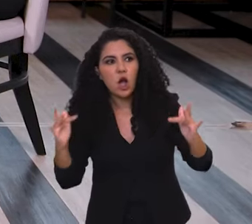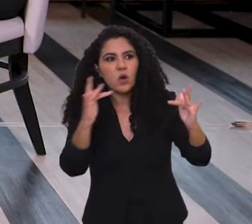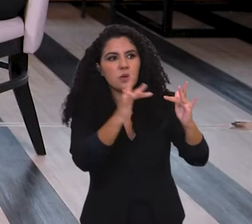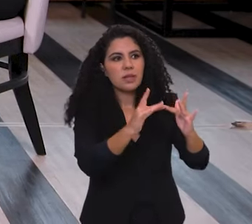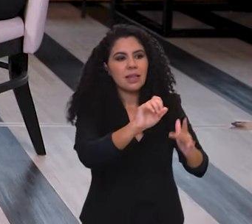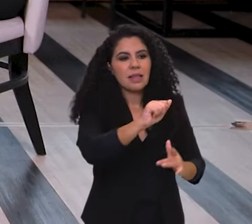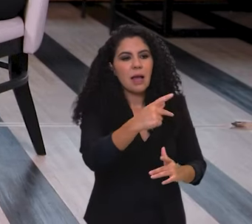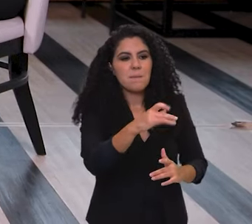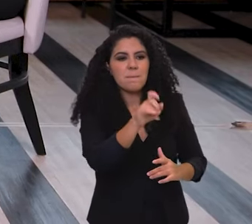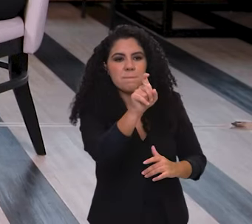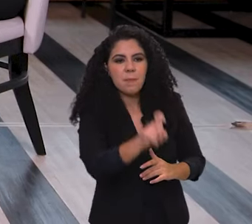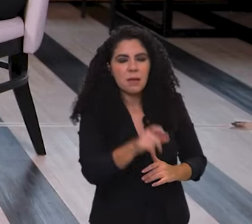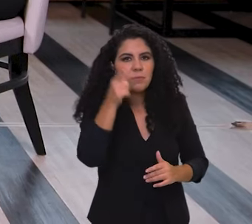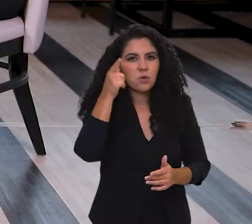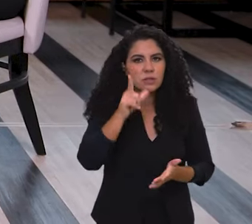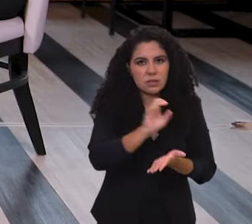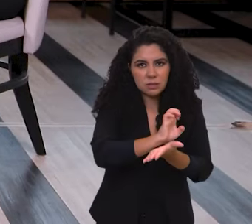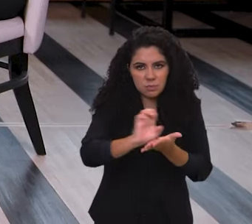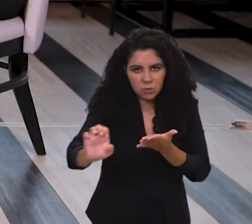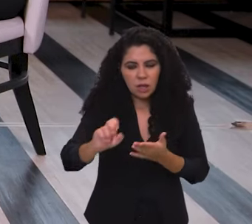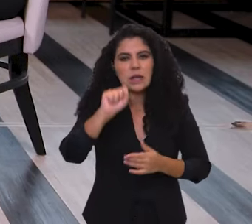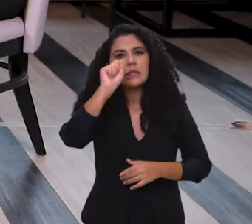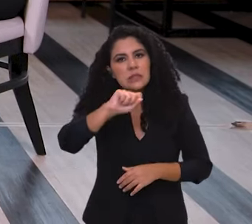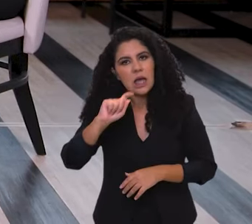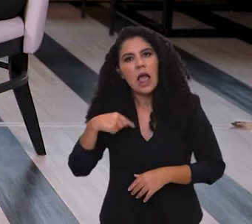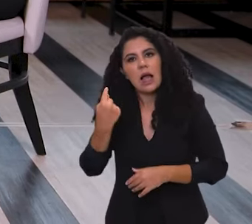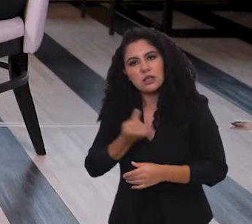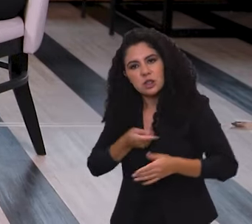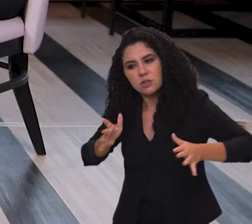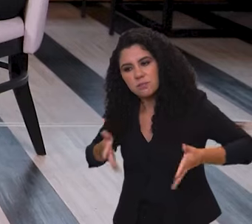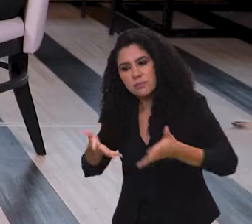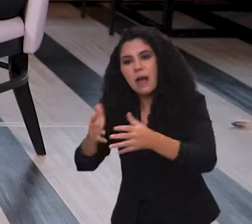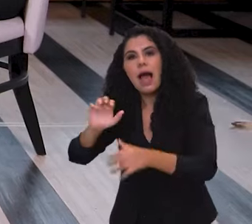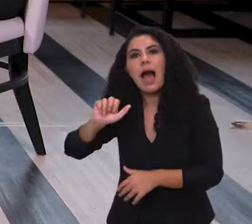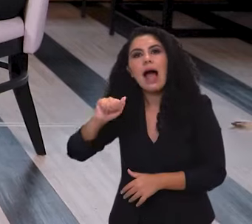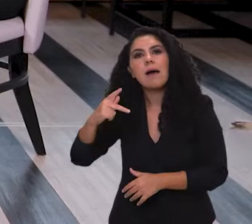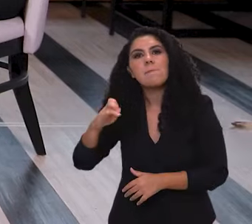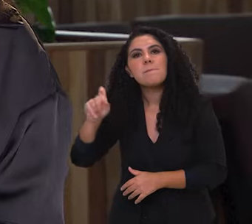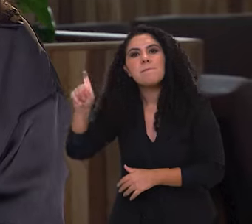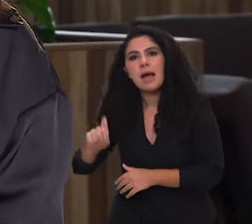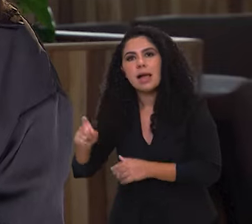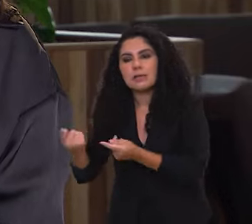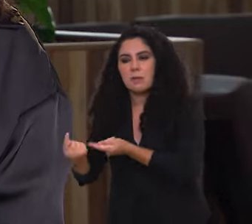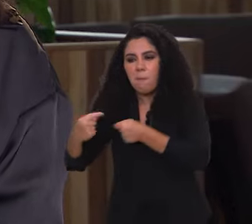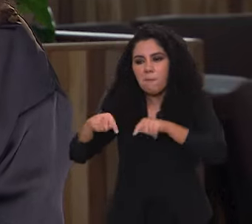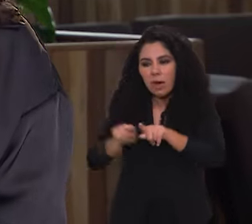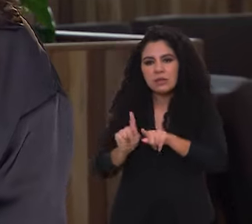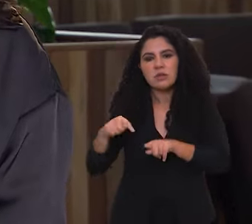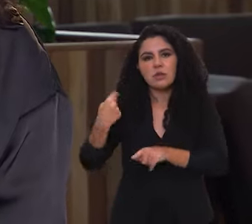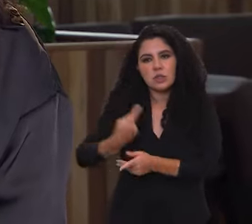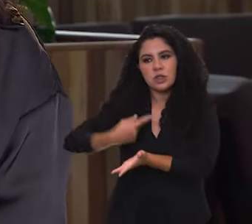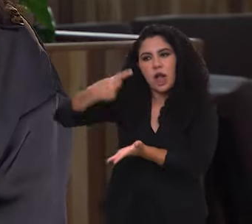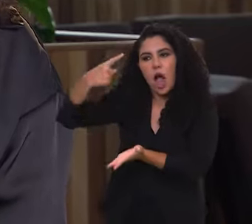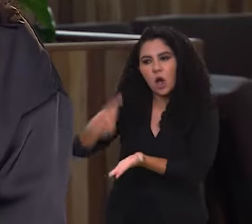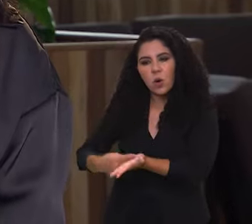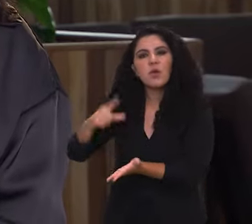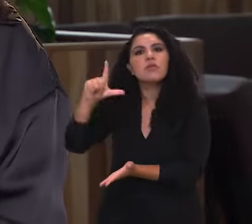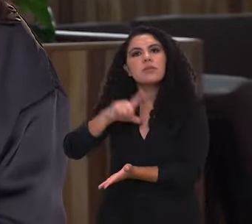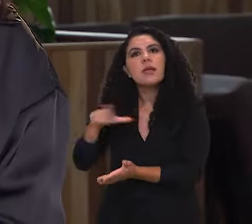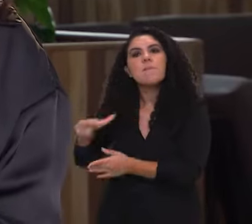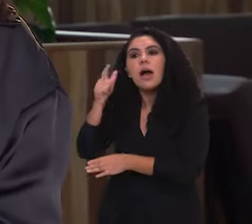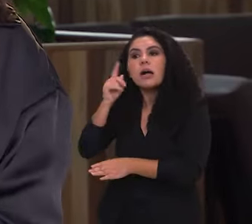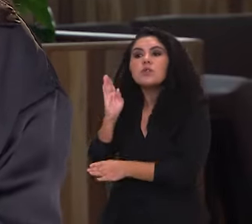exportar, vocês ajudam em todos esses processos? Exatamente. A Apex é nossa parceira, nós temos um acordo de cooperação firmado com a Apex